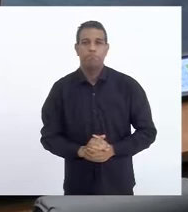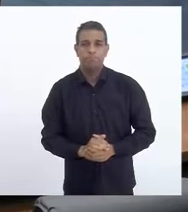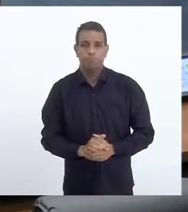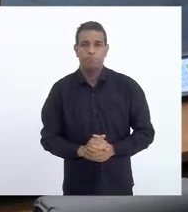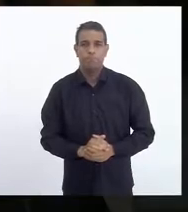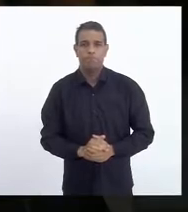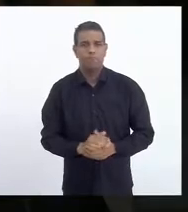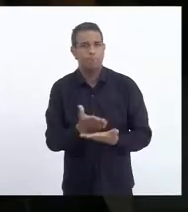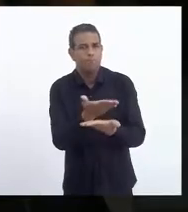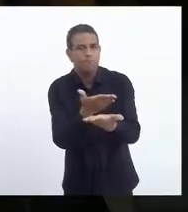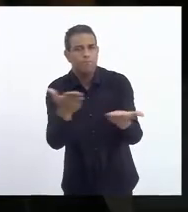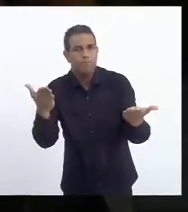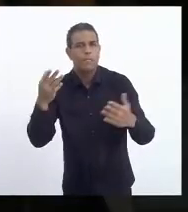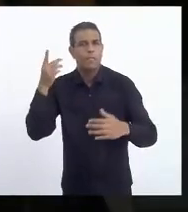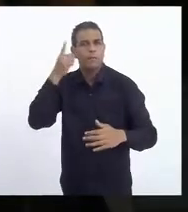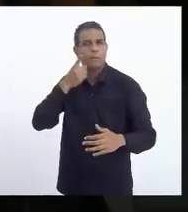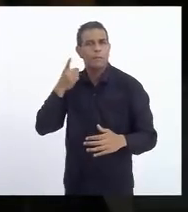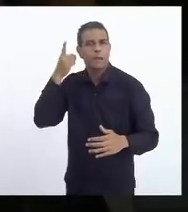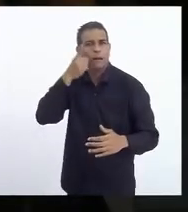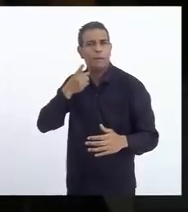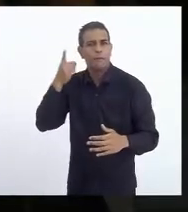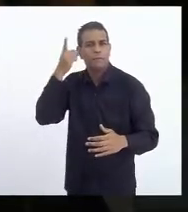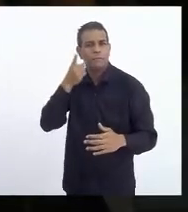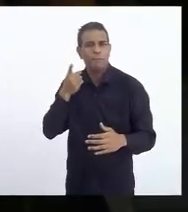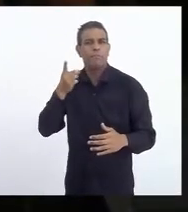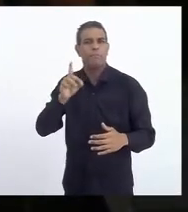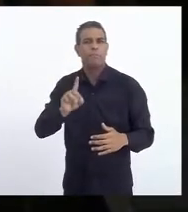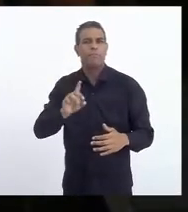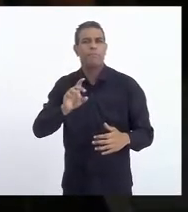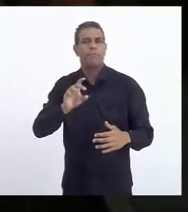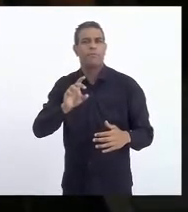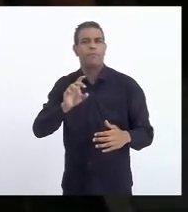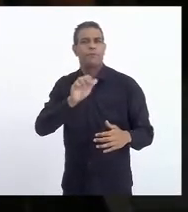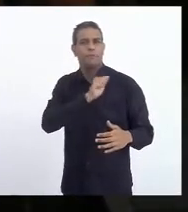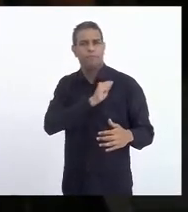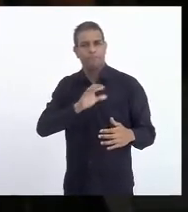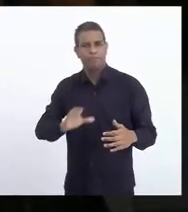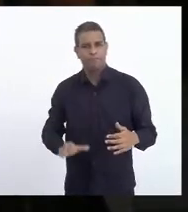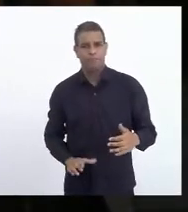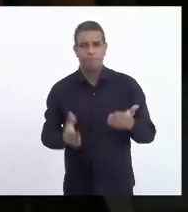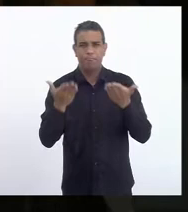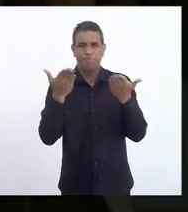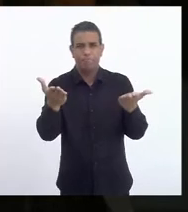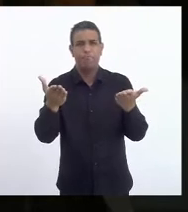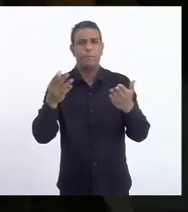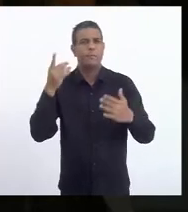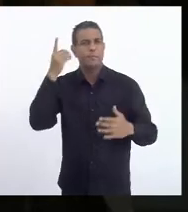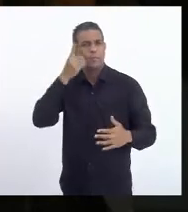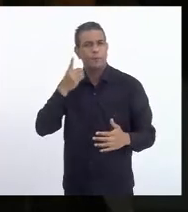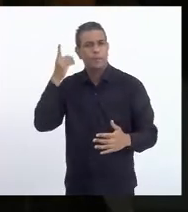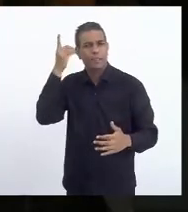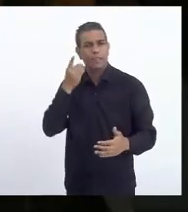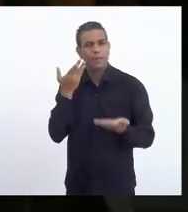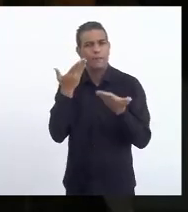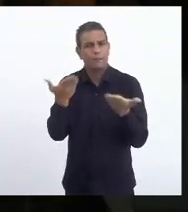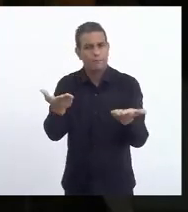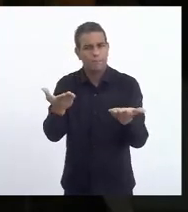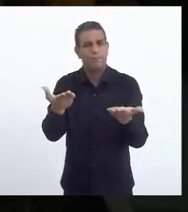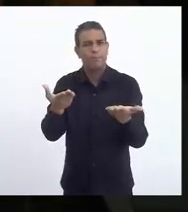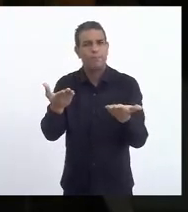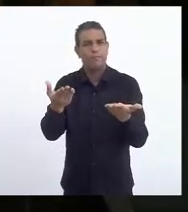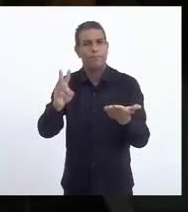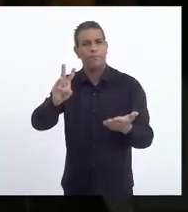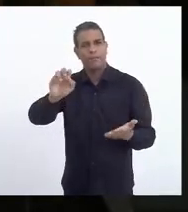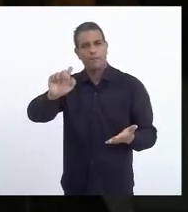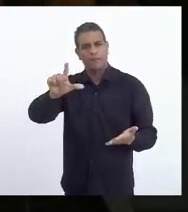o short Deputado waldeck Carneiro Jorge Deputado Val